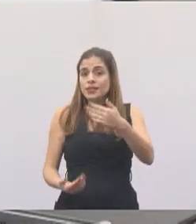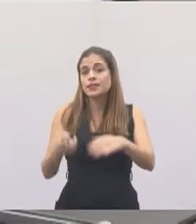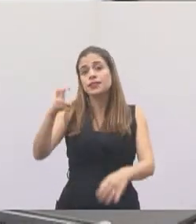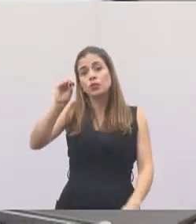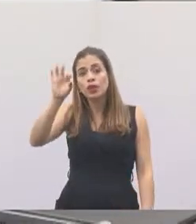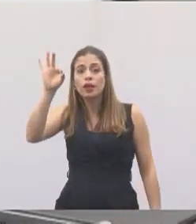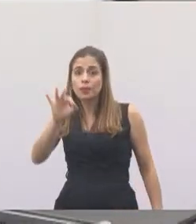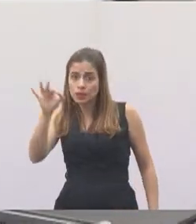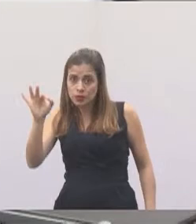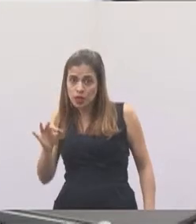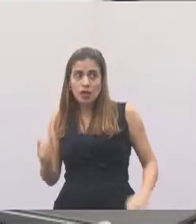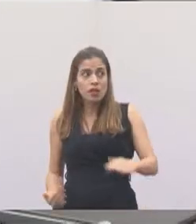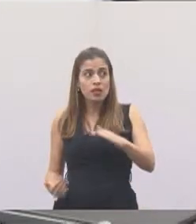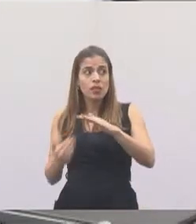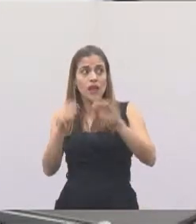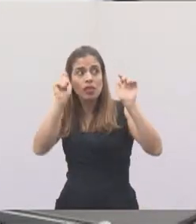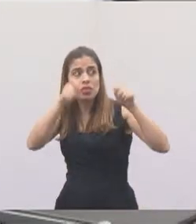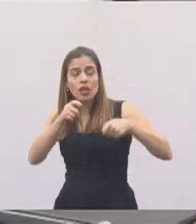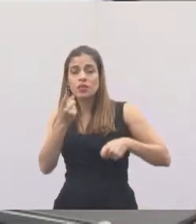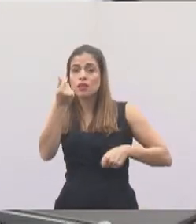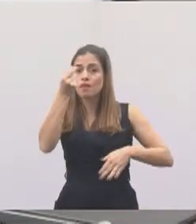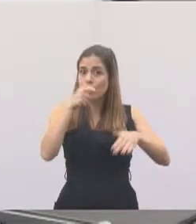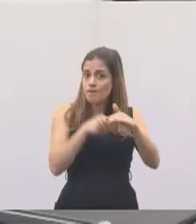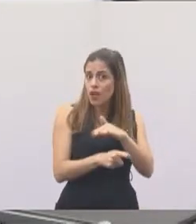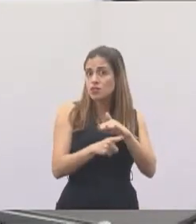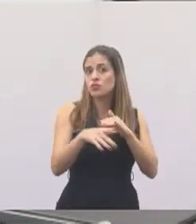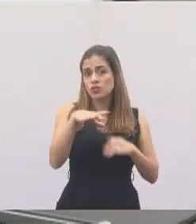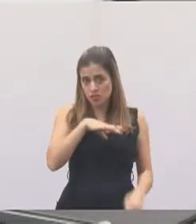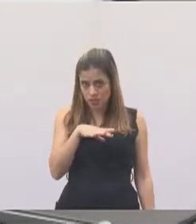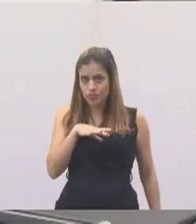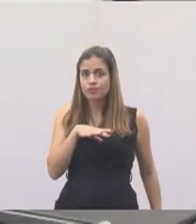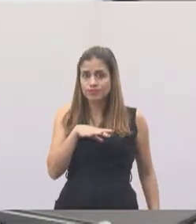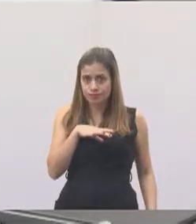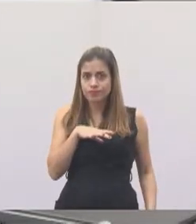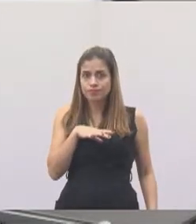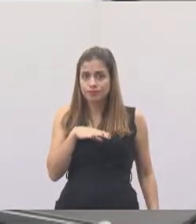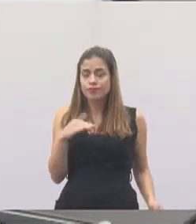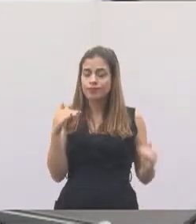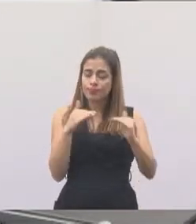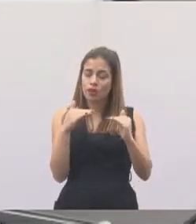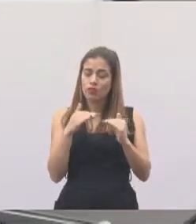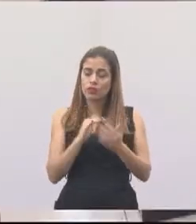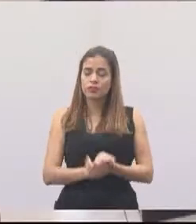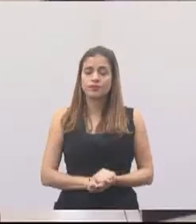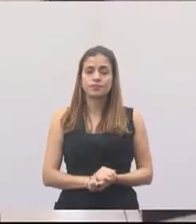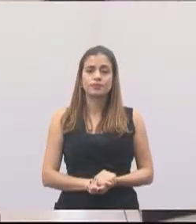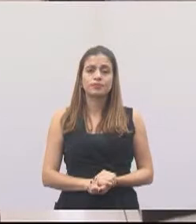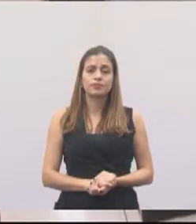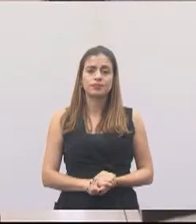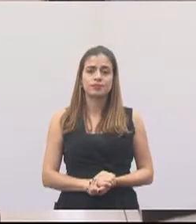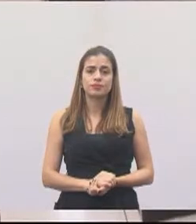50% da capacidade de investimento do município. Serei favorável.